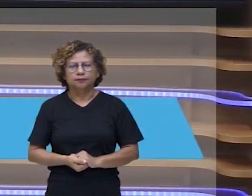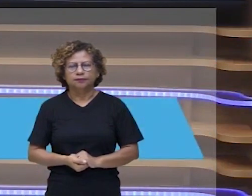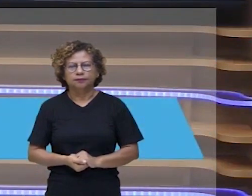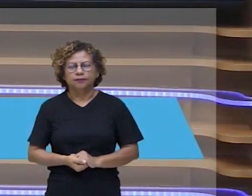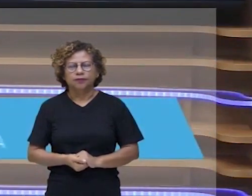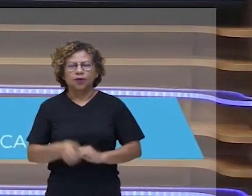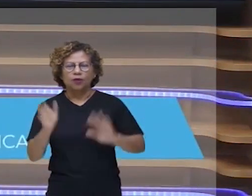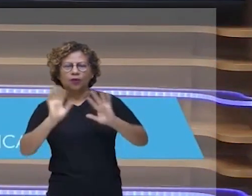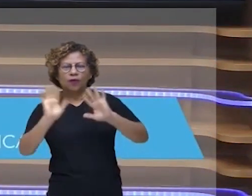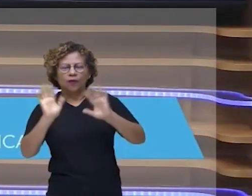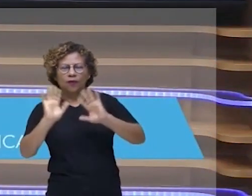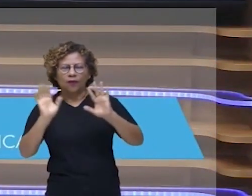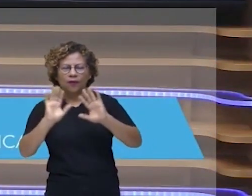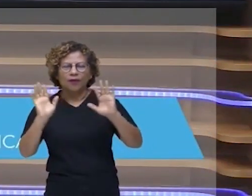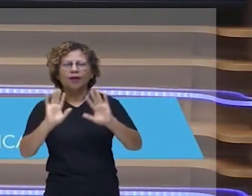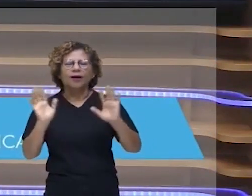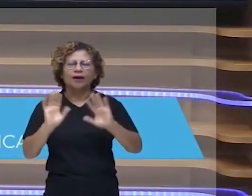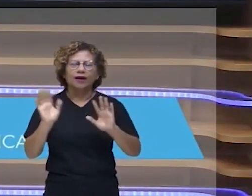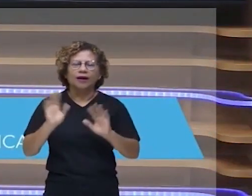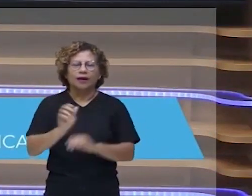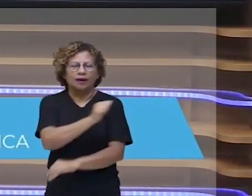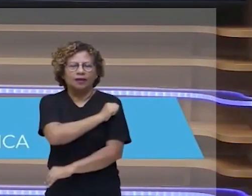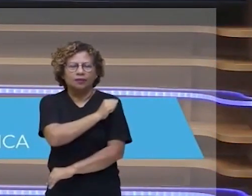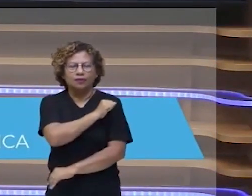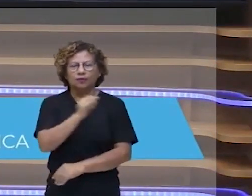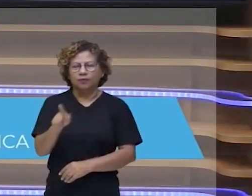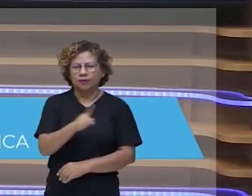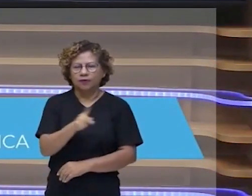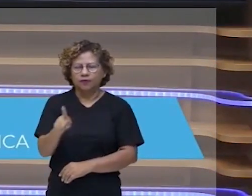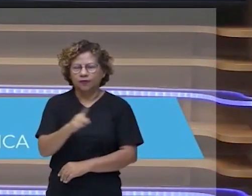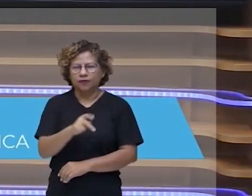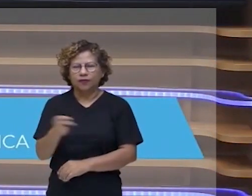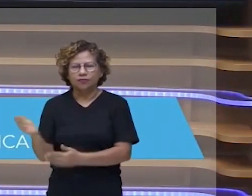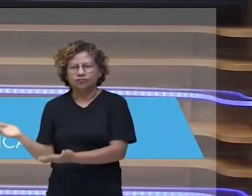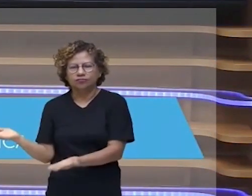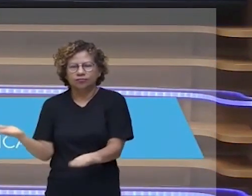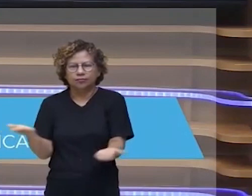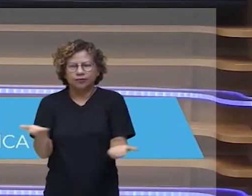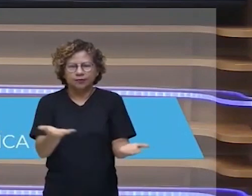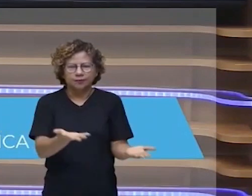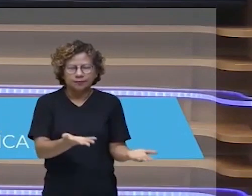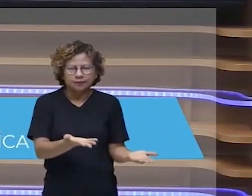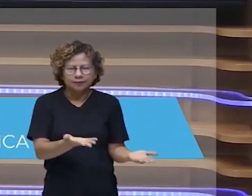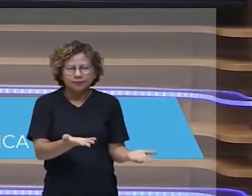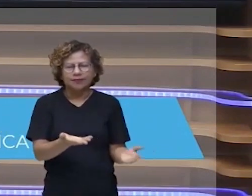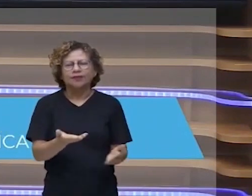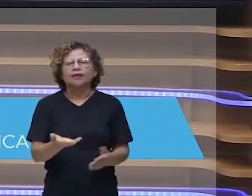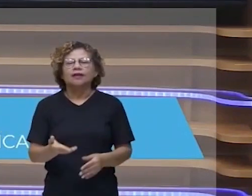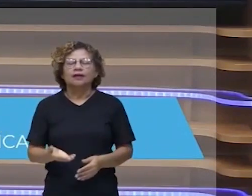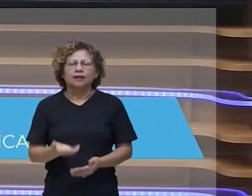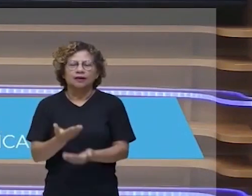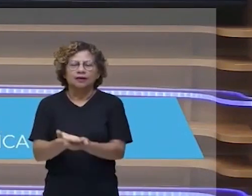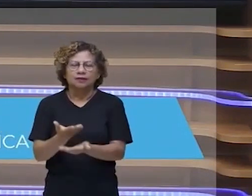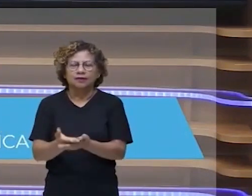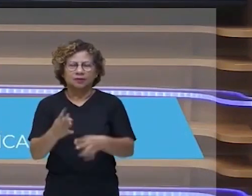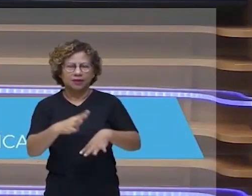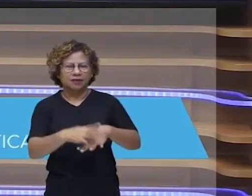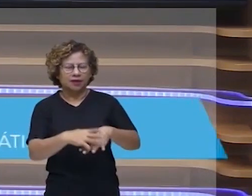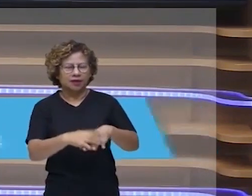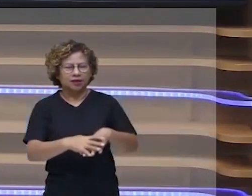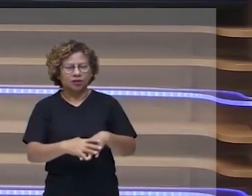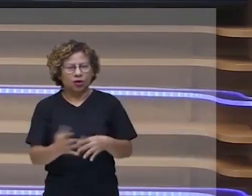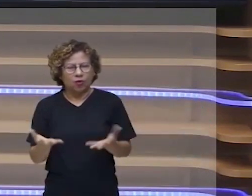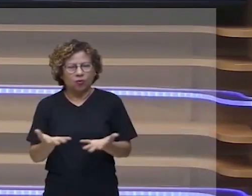Olá, alunos e alunas, professores e professoras. Sejam todos bem-vindos à nossa aula de matemática. Hoje, uma aula importante,